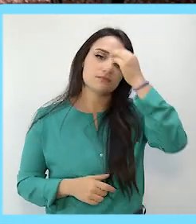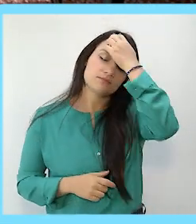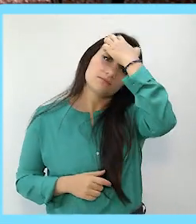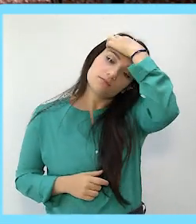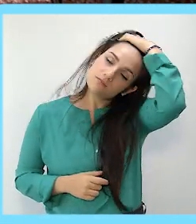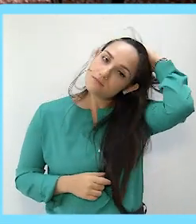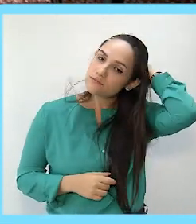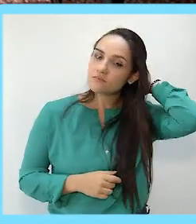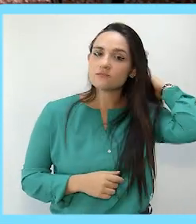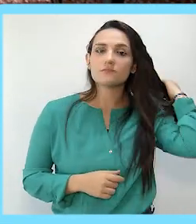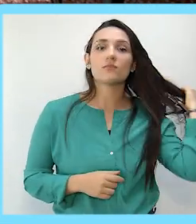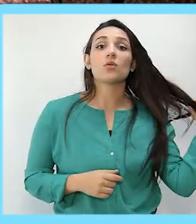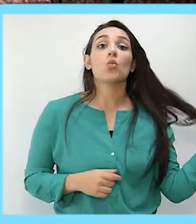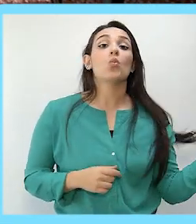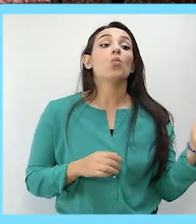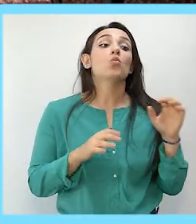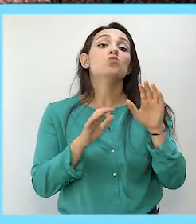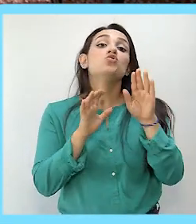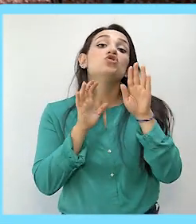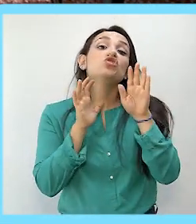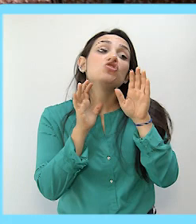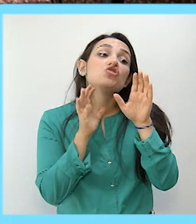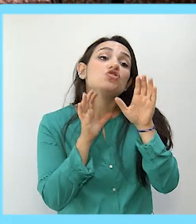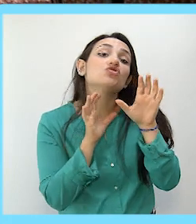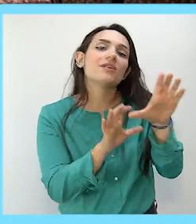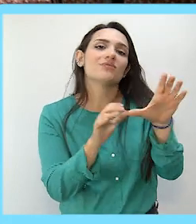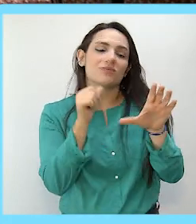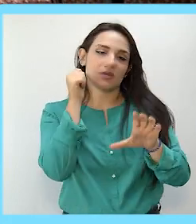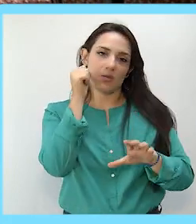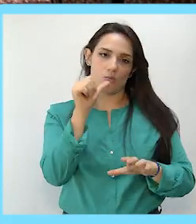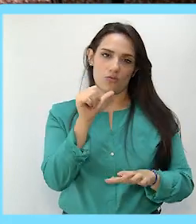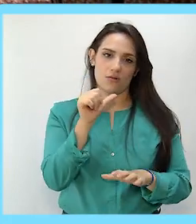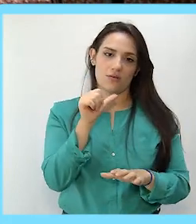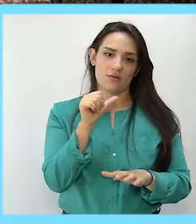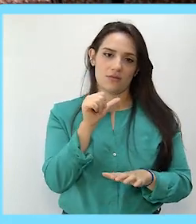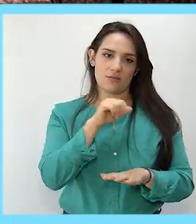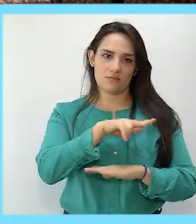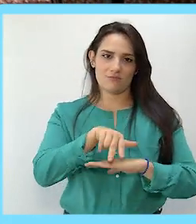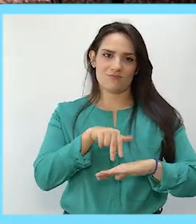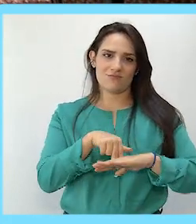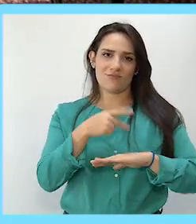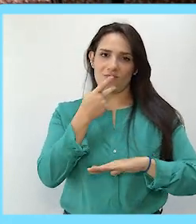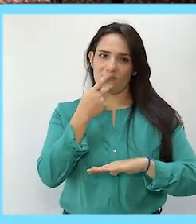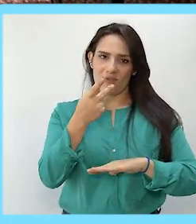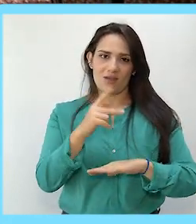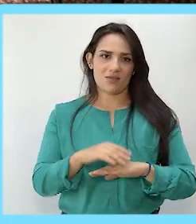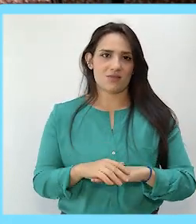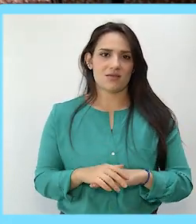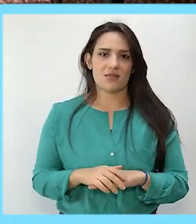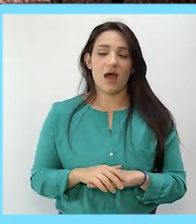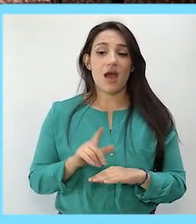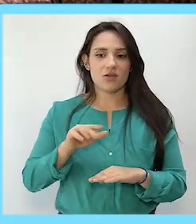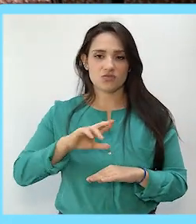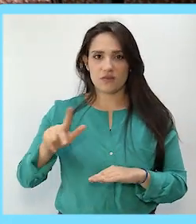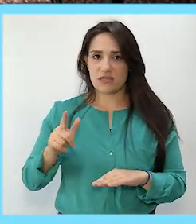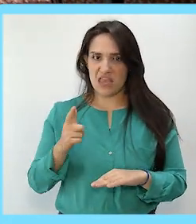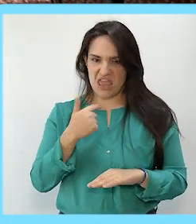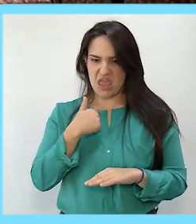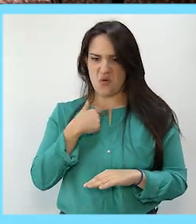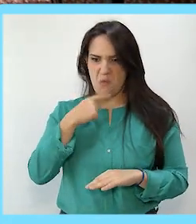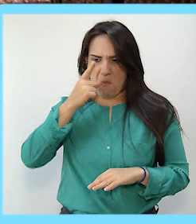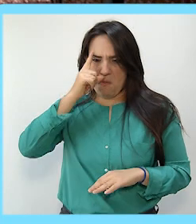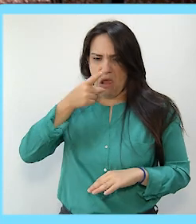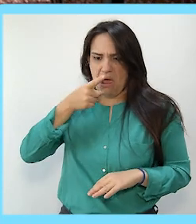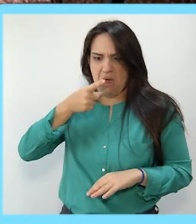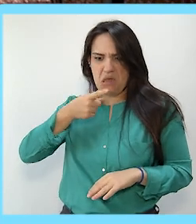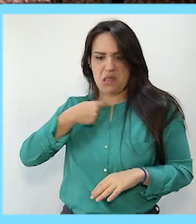o próprio jeito de mulher falar, né? Eu não sou uma mulher que fala de maneira assim, impositiva, arrogante, né? O